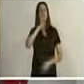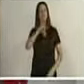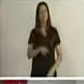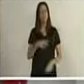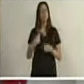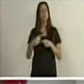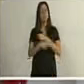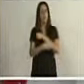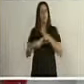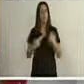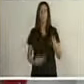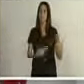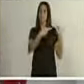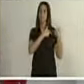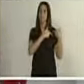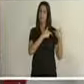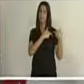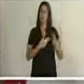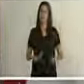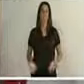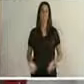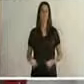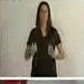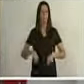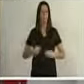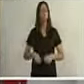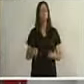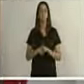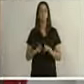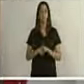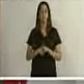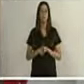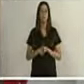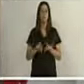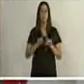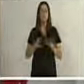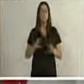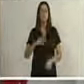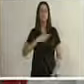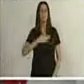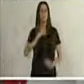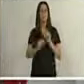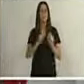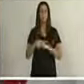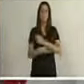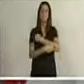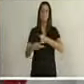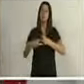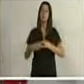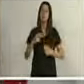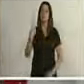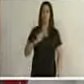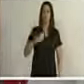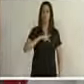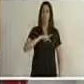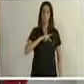esse crime de responsabilidade. Né? É inegável isso. Agora, também é inegável que esse crime, mesmo cometido pelo vice-presidente,